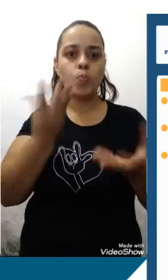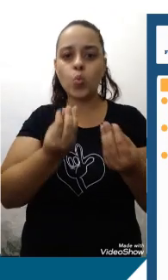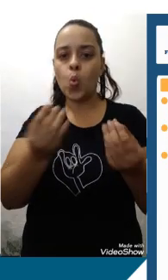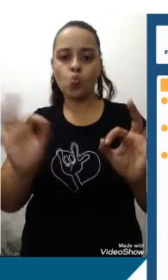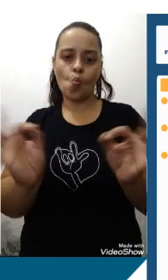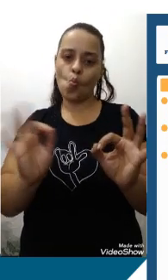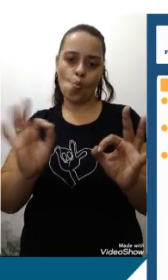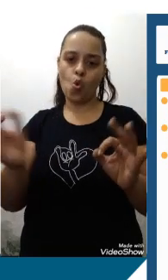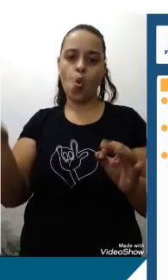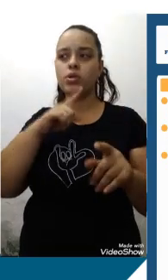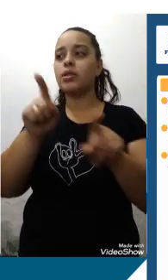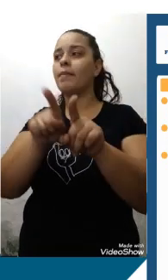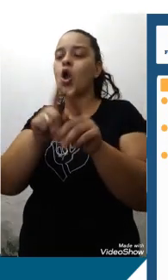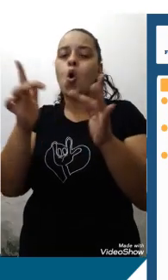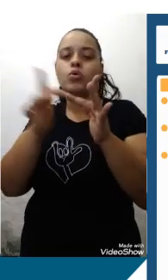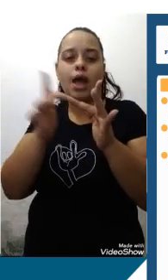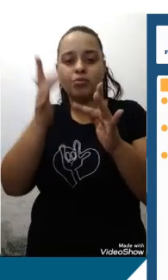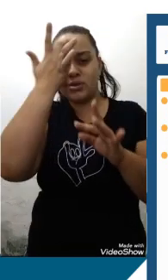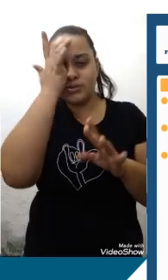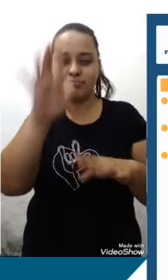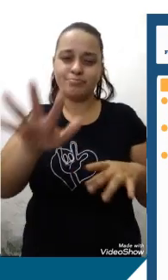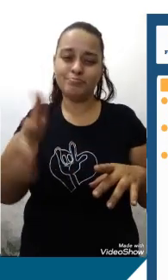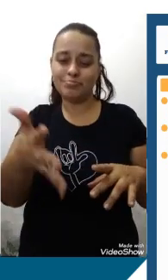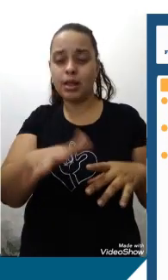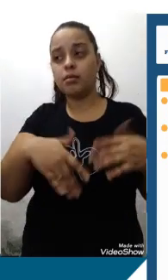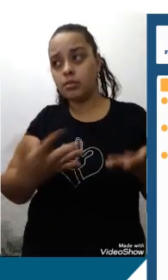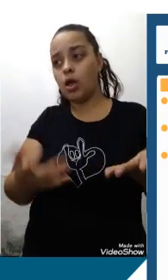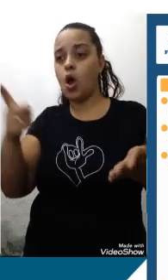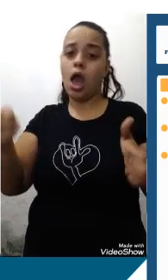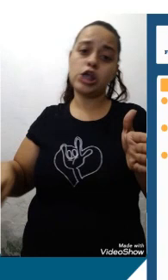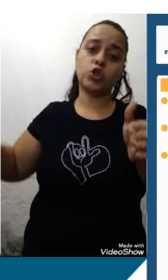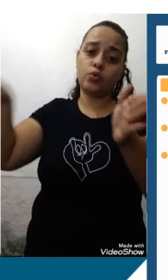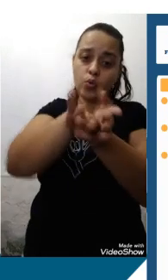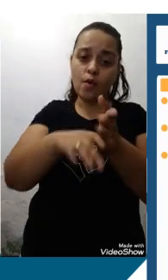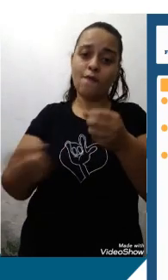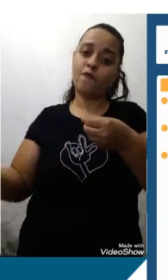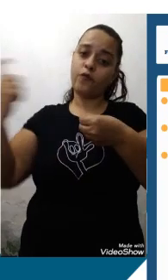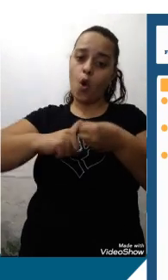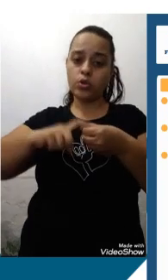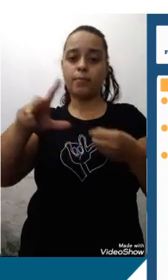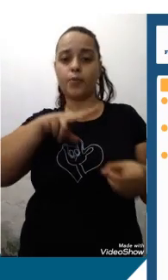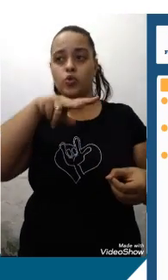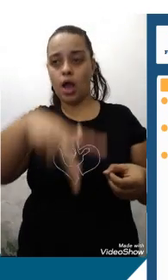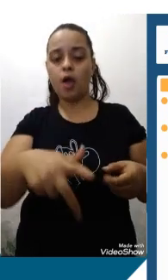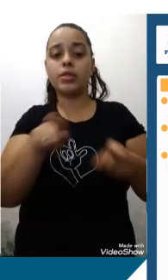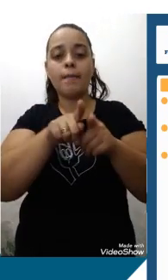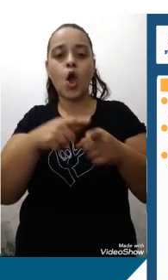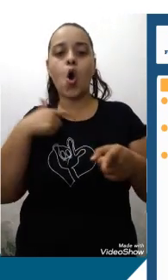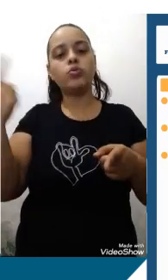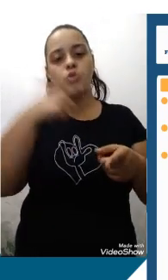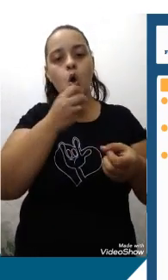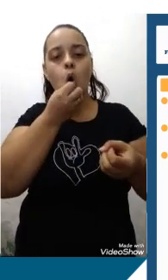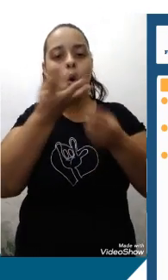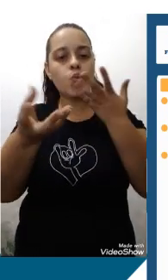estabelecer boas relações com os soberanos da Índia, o seu retorno para casa assegurou aos portugueses que a viagem era possível e garantiu as